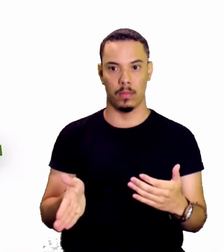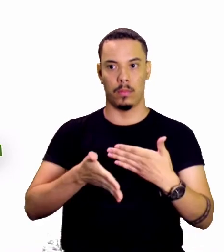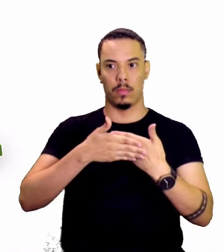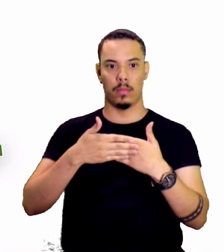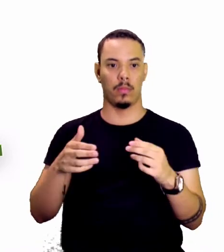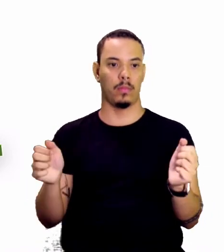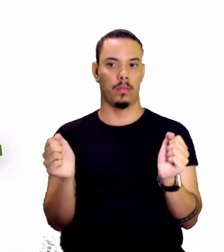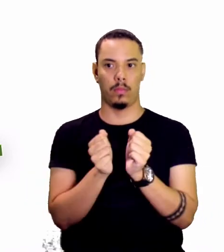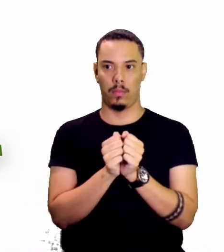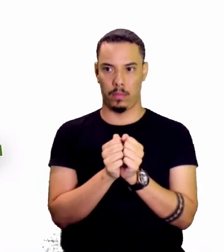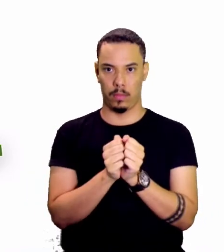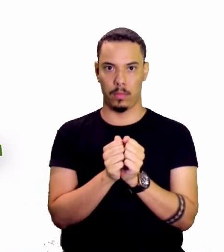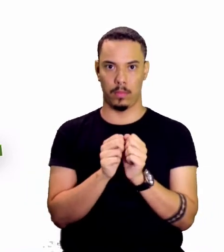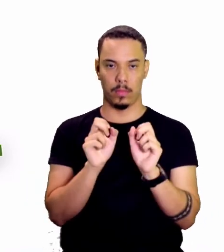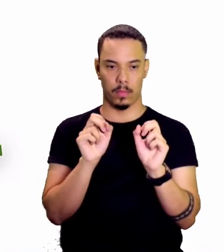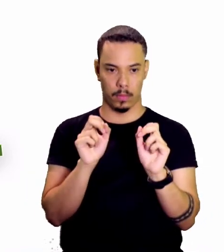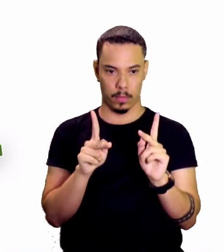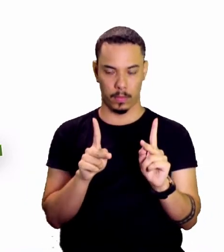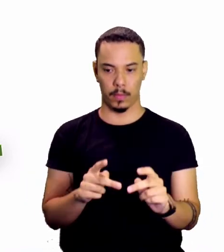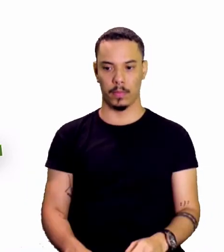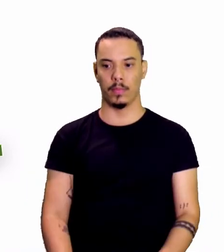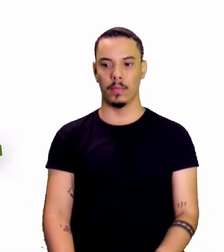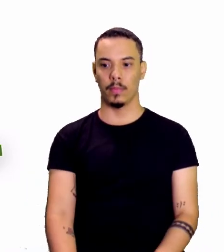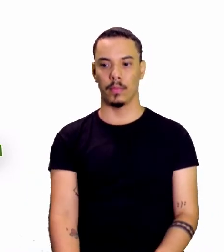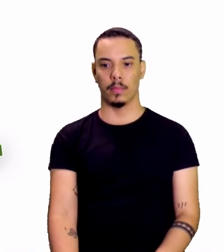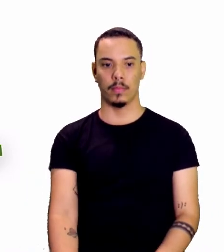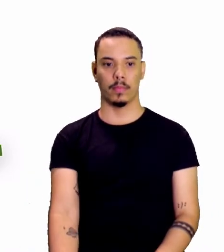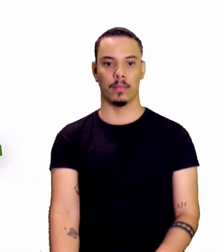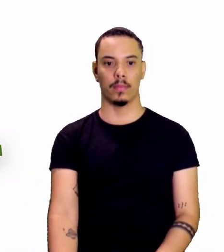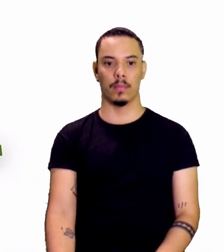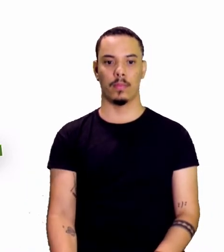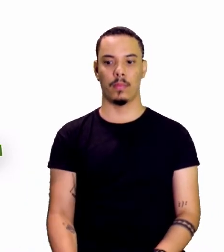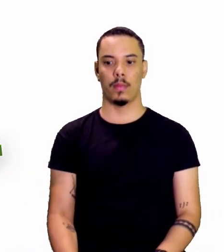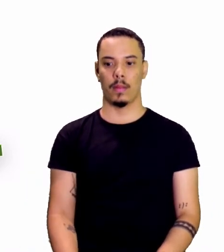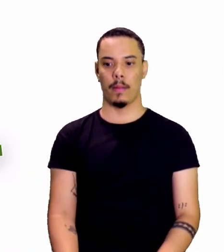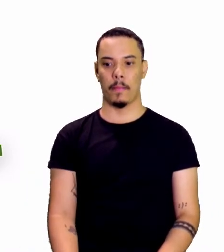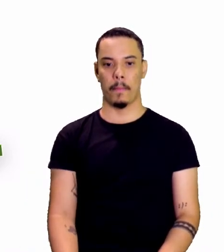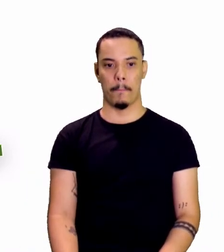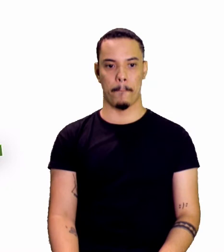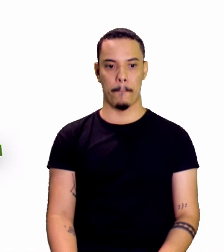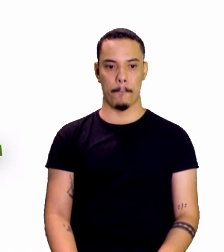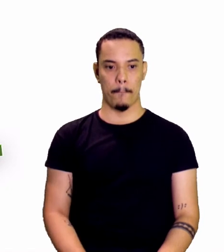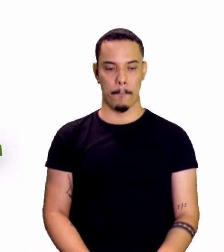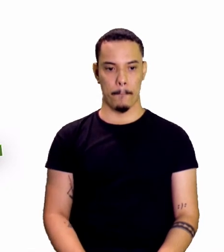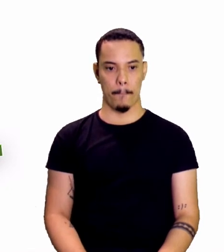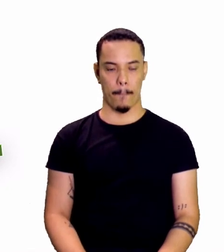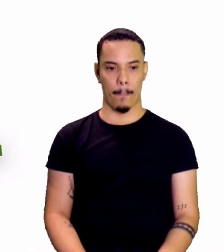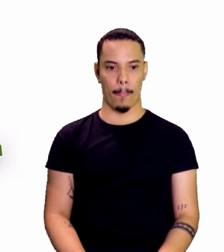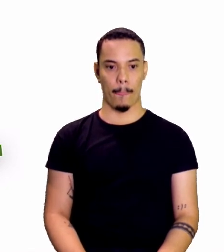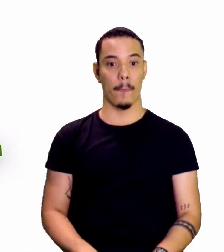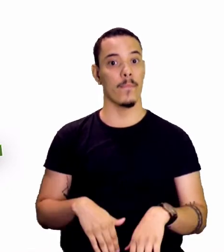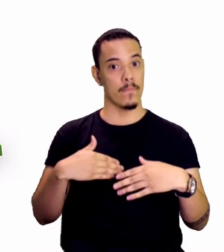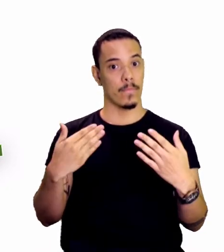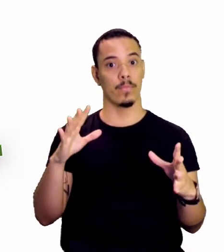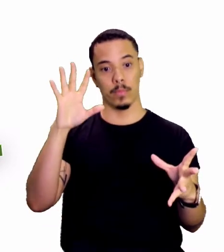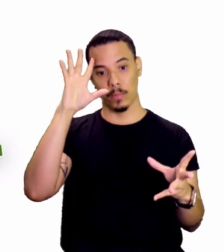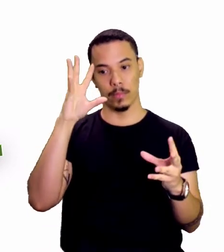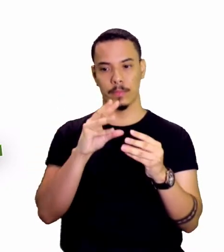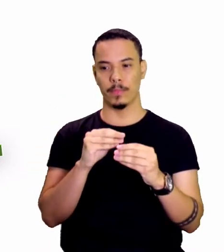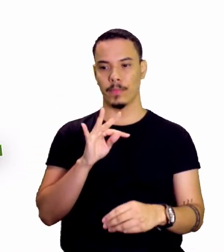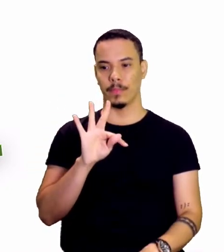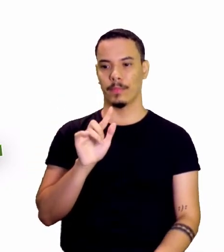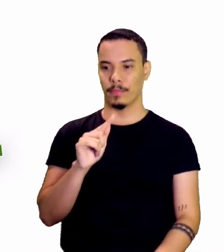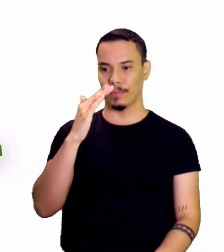figura o Ok só fazendo a projeção né bom então a gente faz a